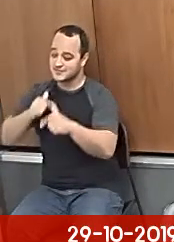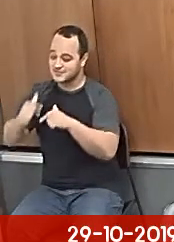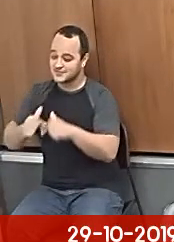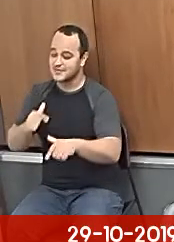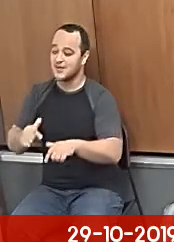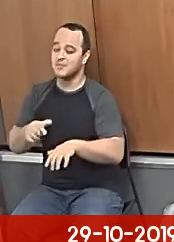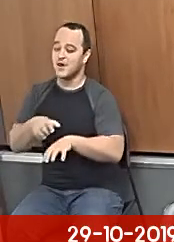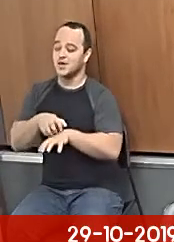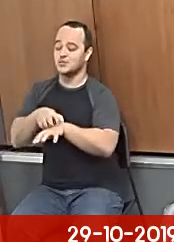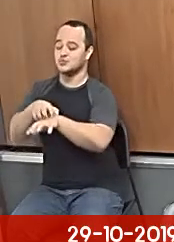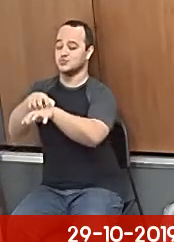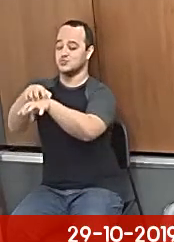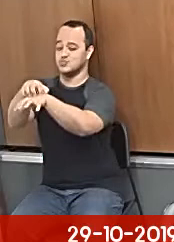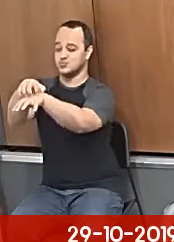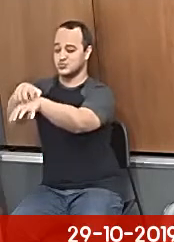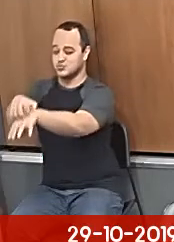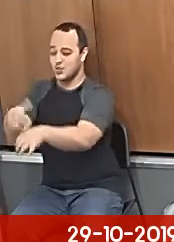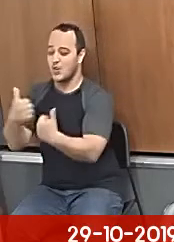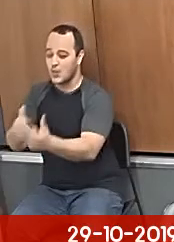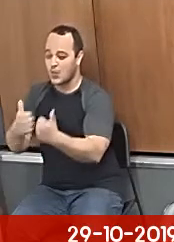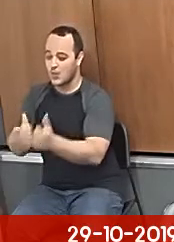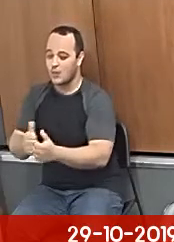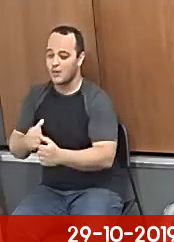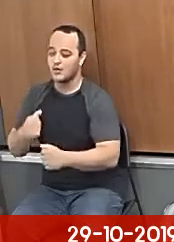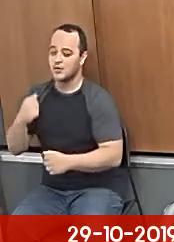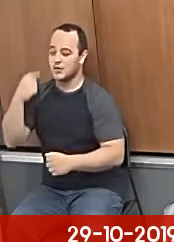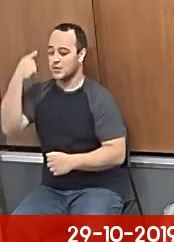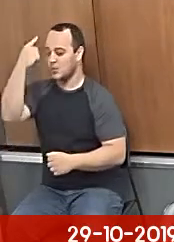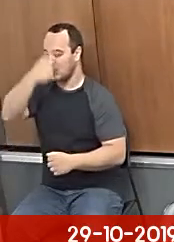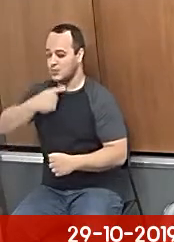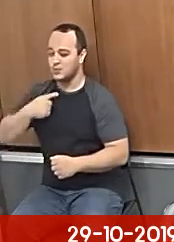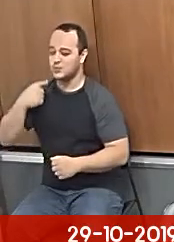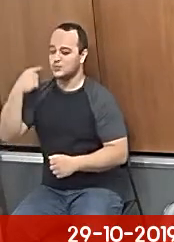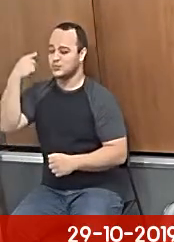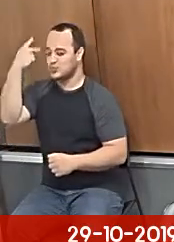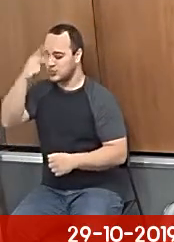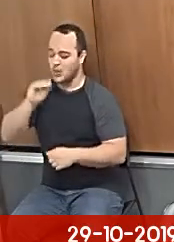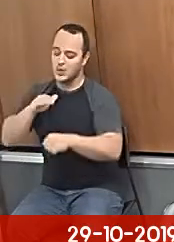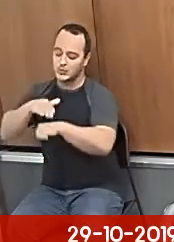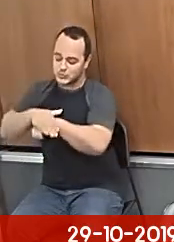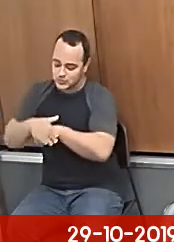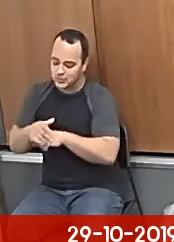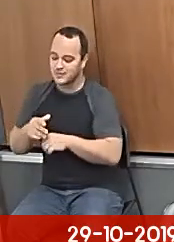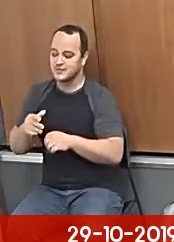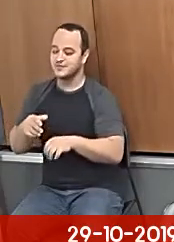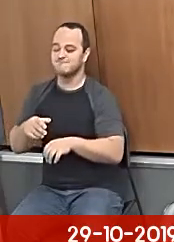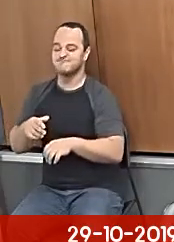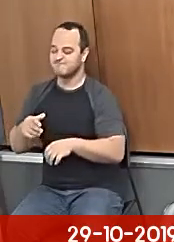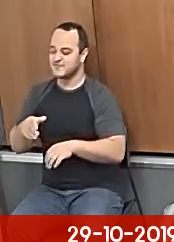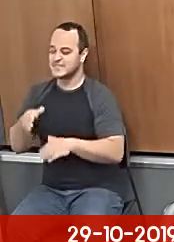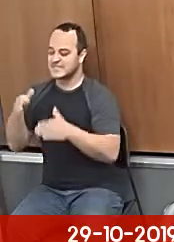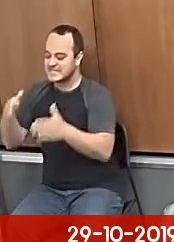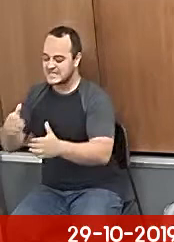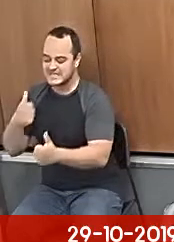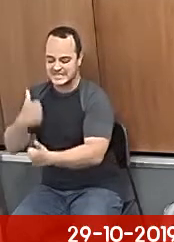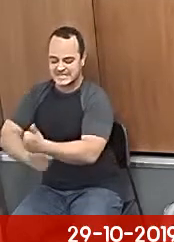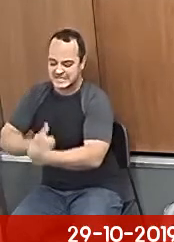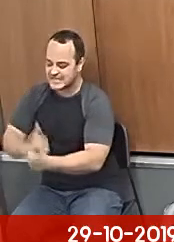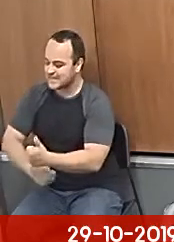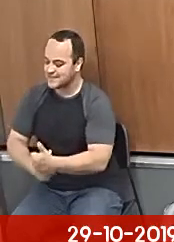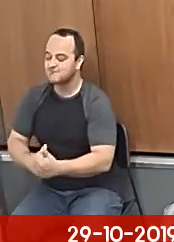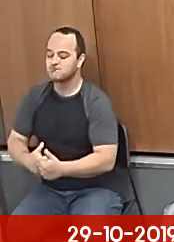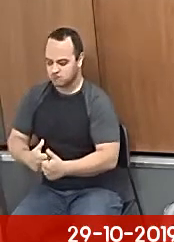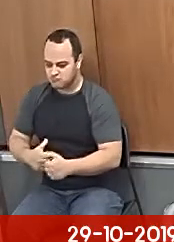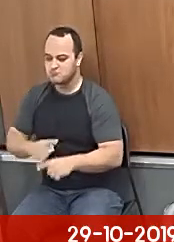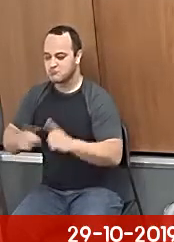ônibus para poder chegar no outro dia de manhã cedo e jogar o futebol lá e voltarem com o vice-campeonato brasileiro. Só não voltaram